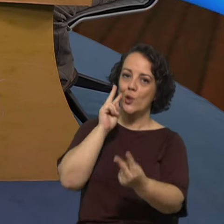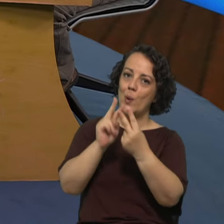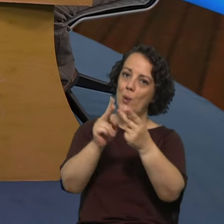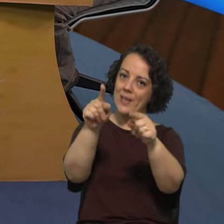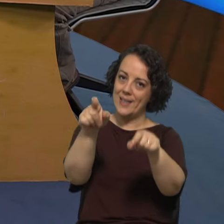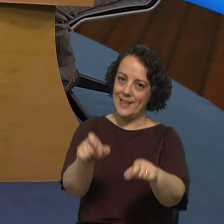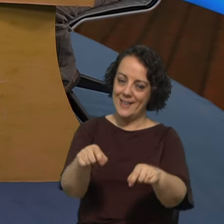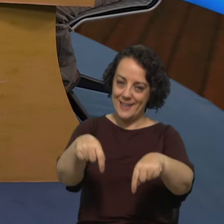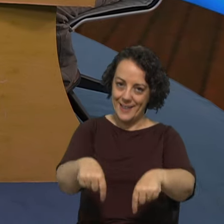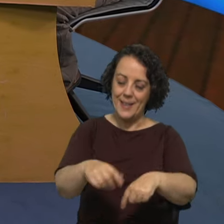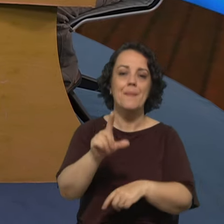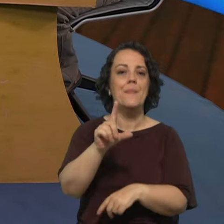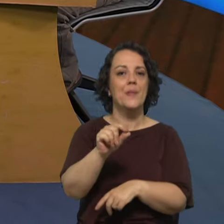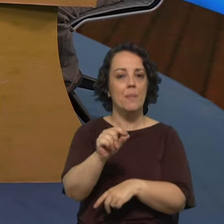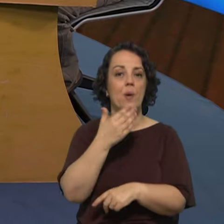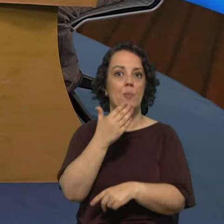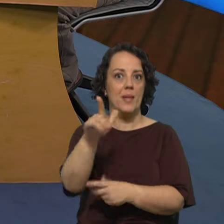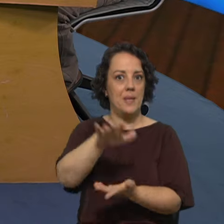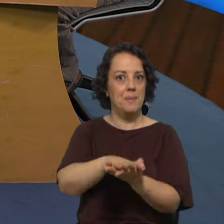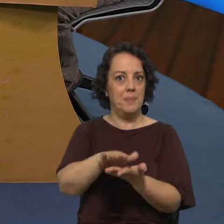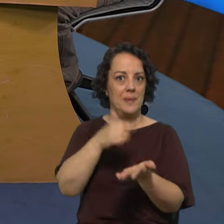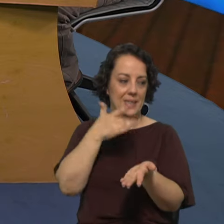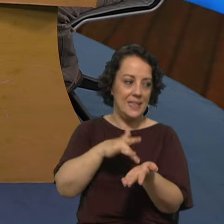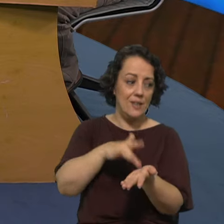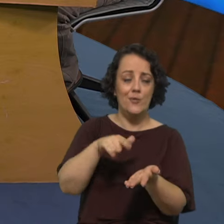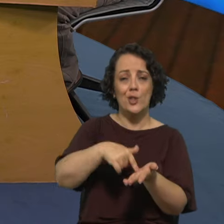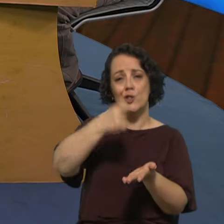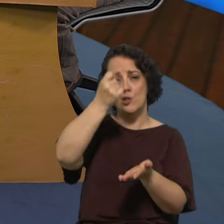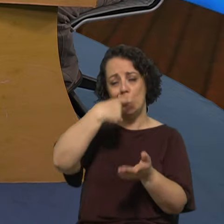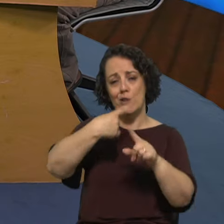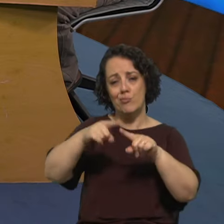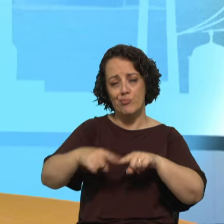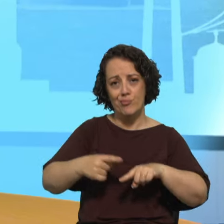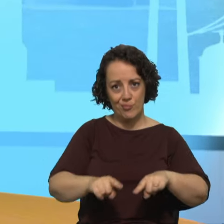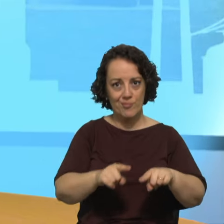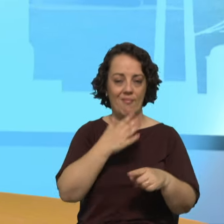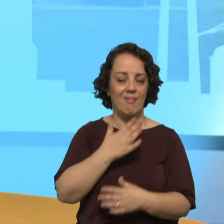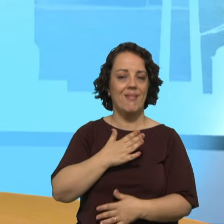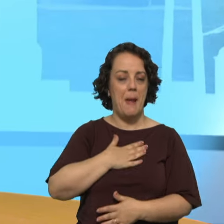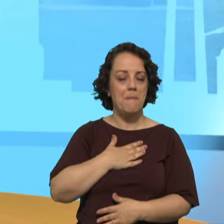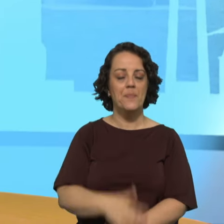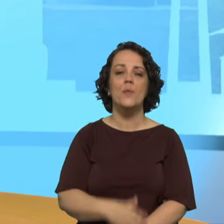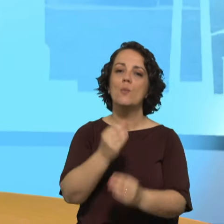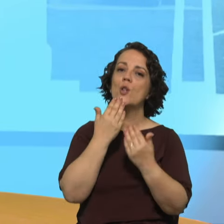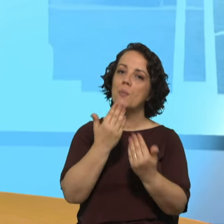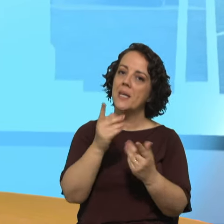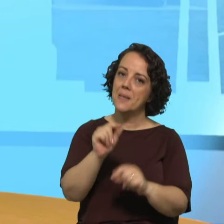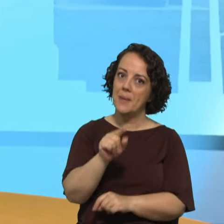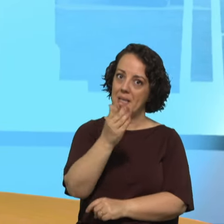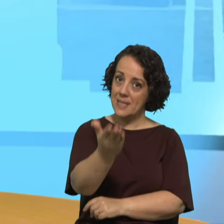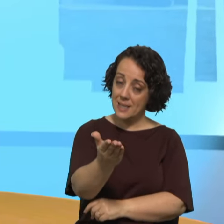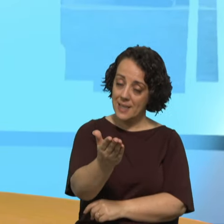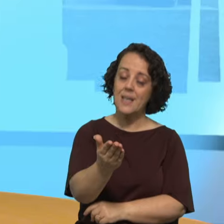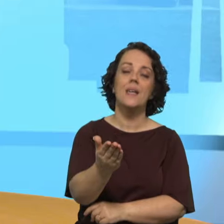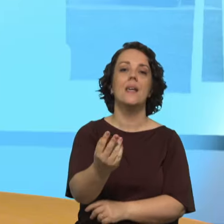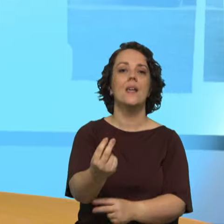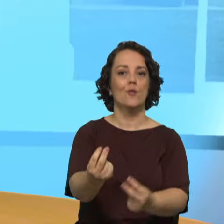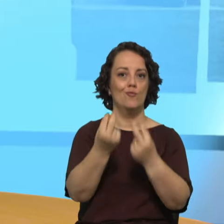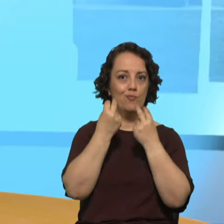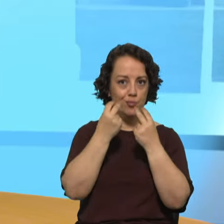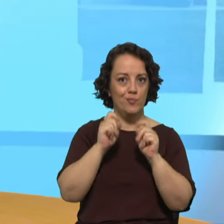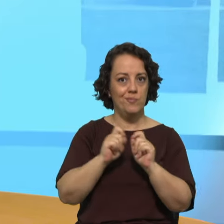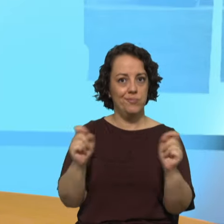também obrigada também pela edição deste livro e destas crónicas e destes encontros que nos propõe muito obrigada também a si por ter estado connosco